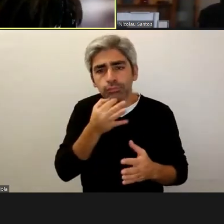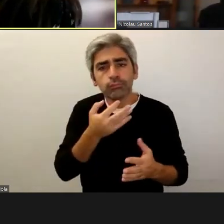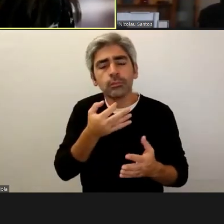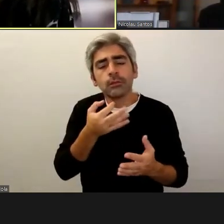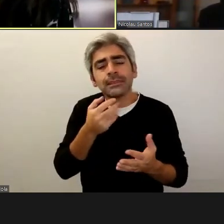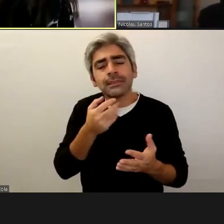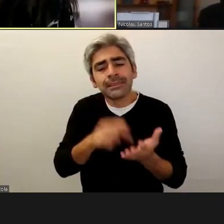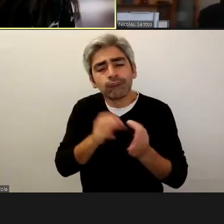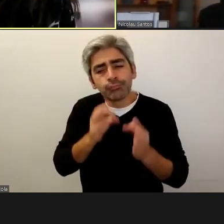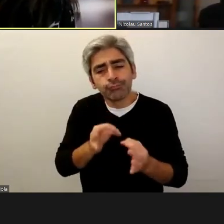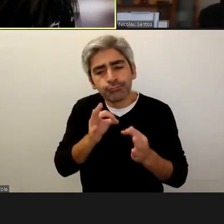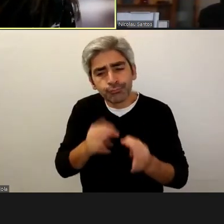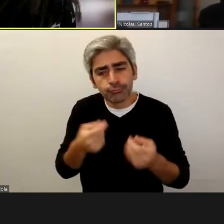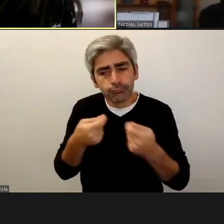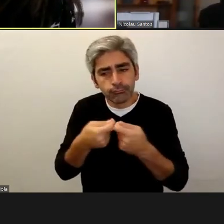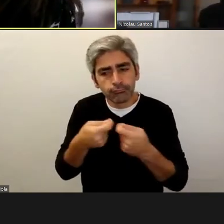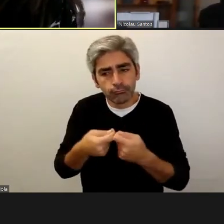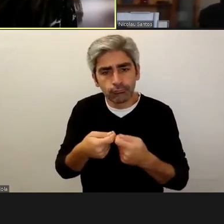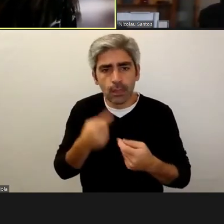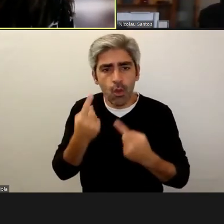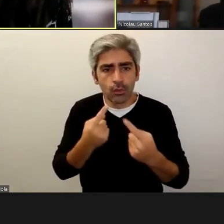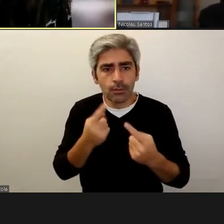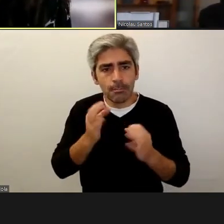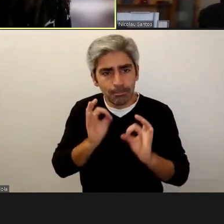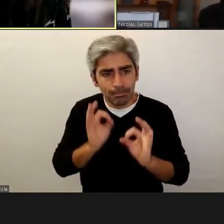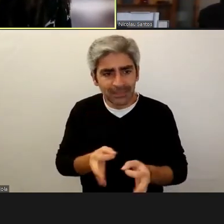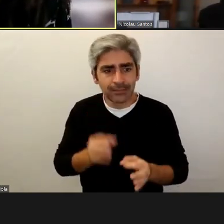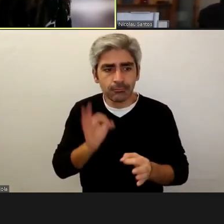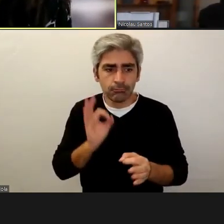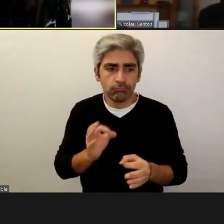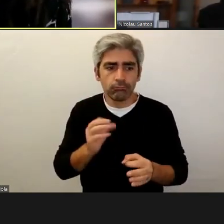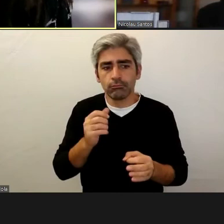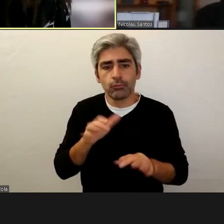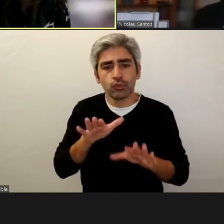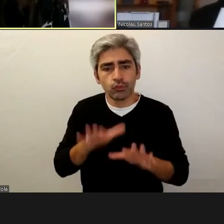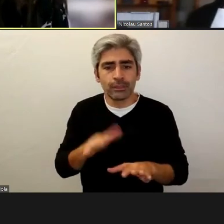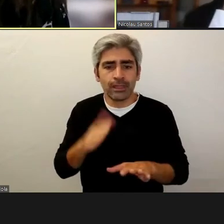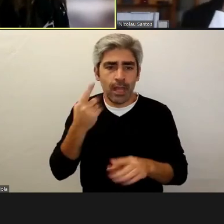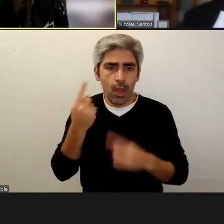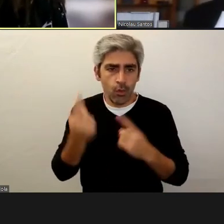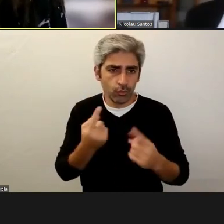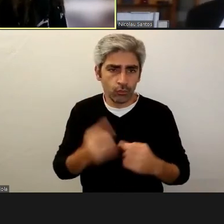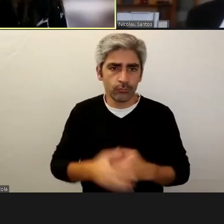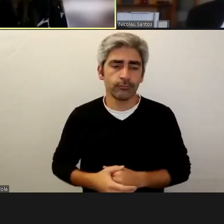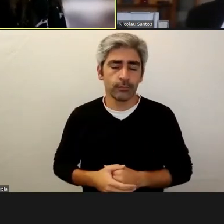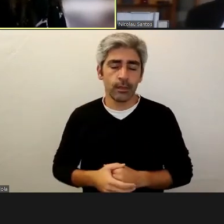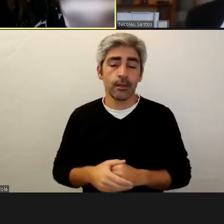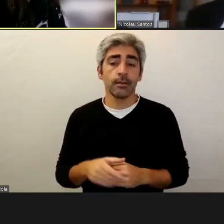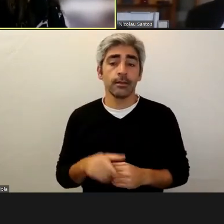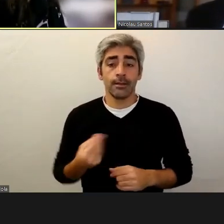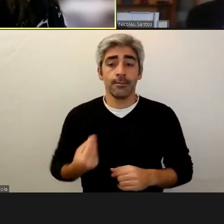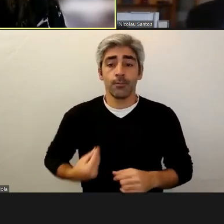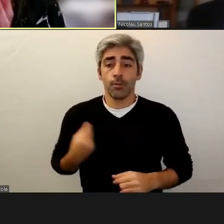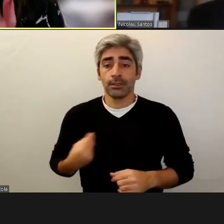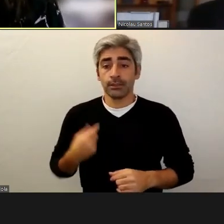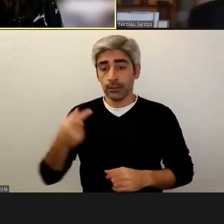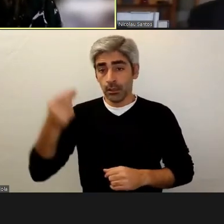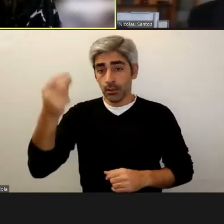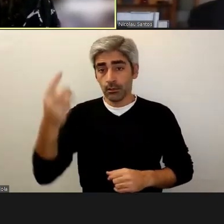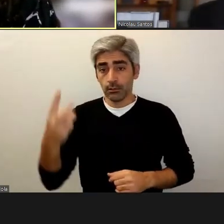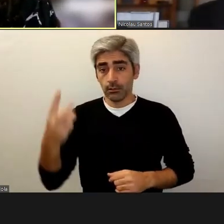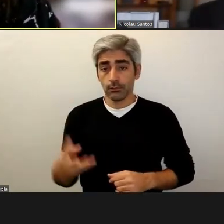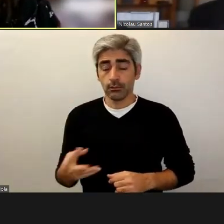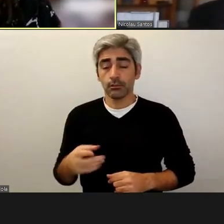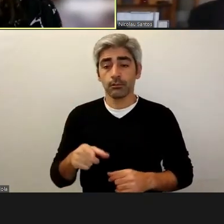só em relação àqueles em relação aos quais há mesmo necessidade de suspender. E, portanto, há toda aqui uma preocupação, mesmo do ponto de